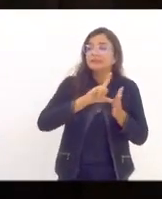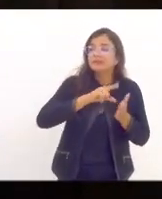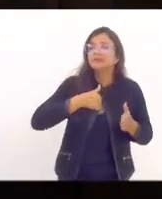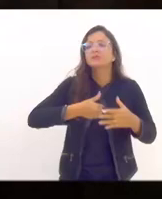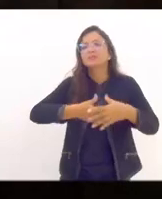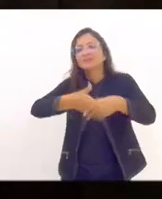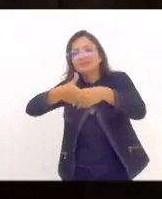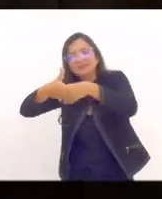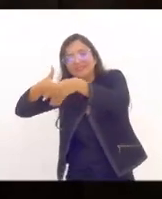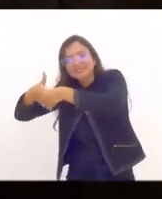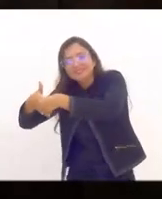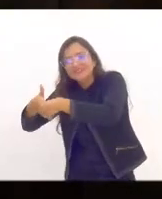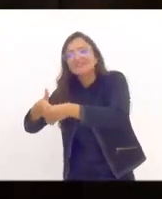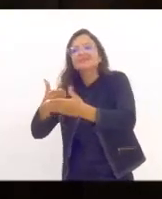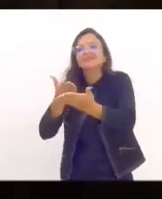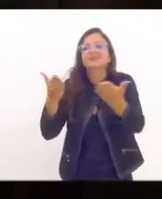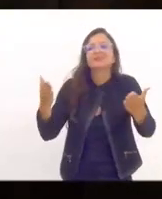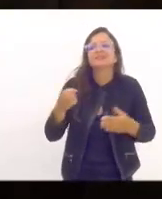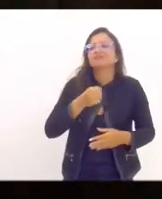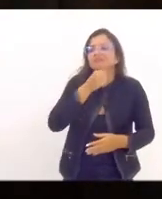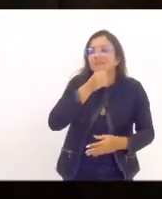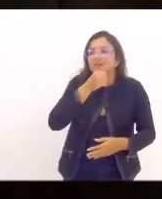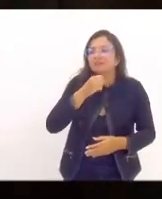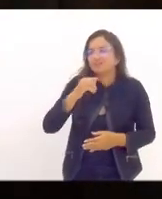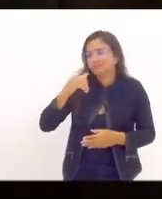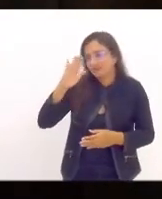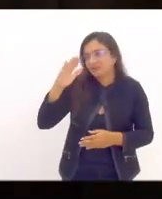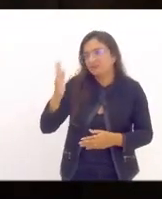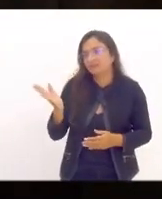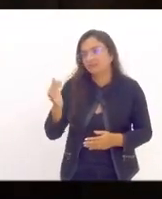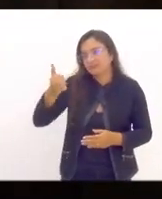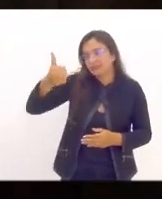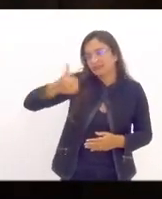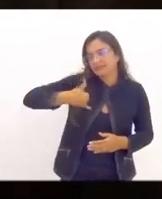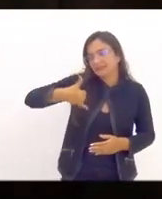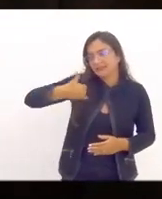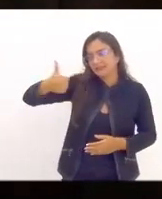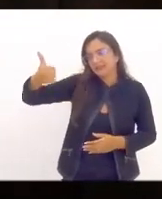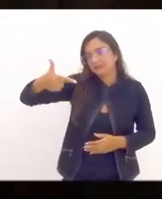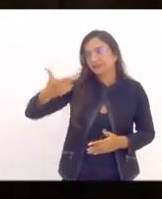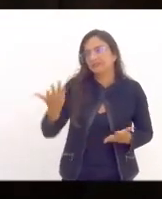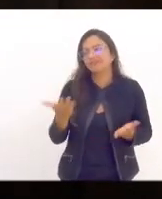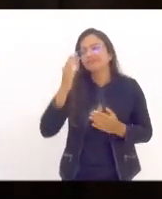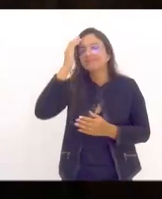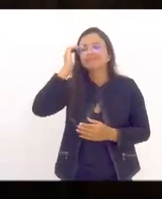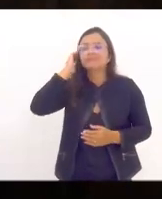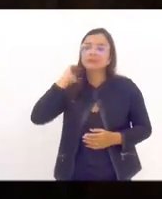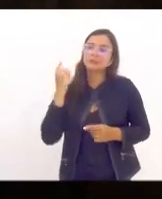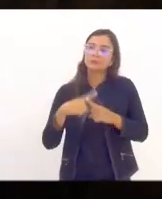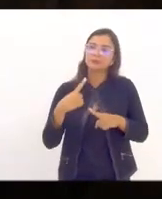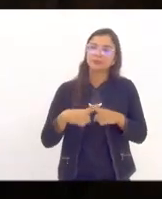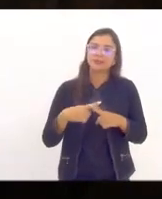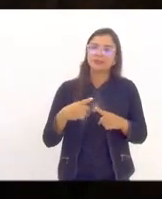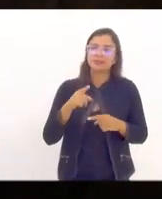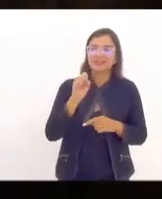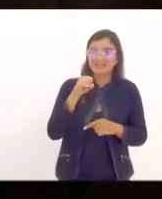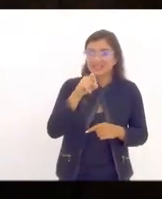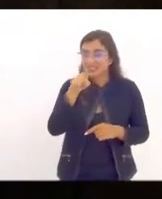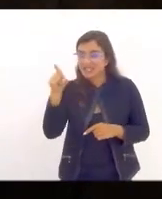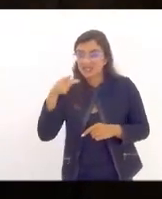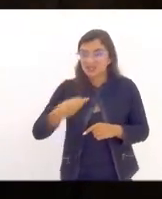as mais velhas e os meus mais velhos porque antes deles não teria como eu estar aqui